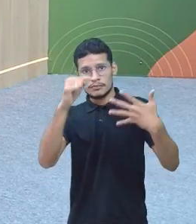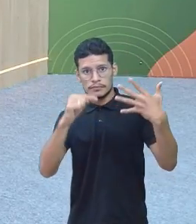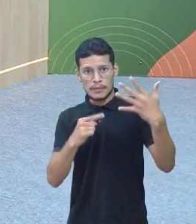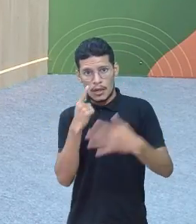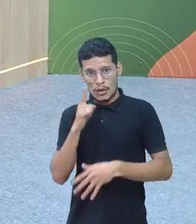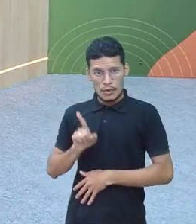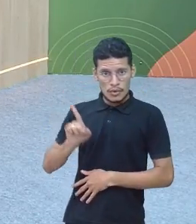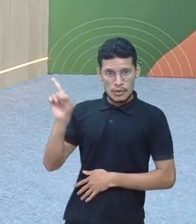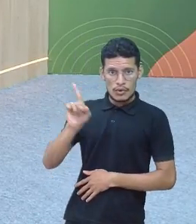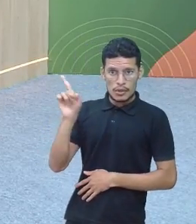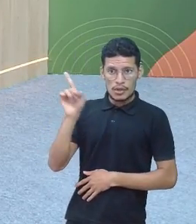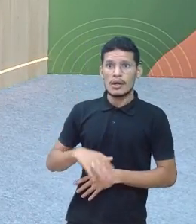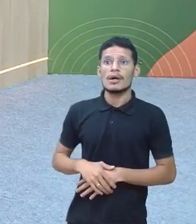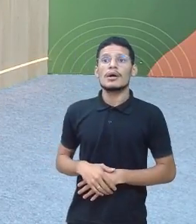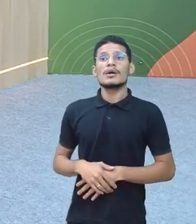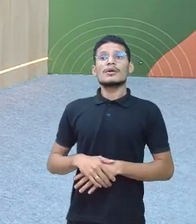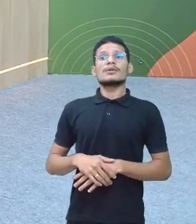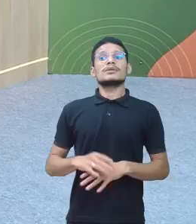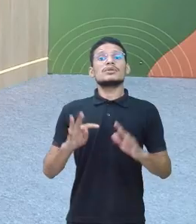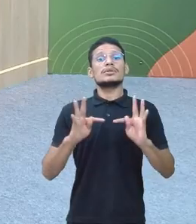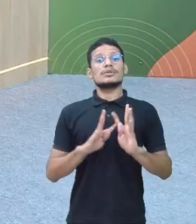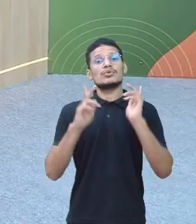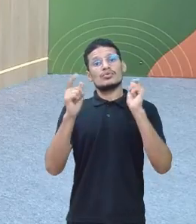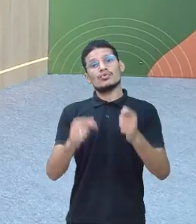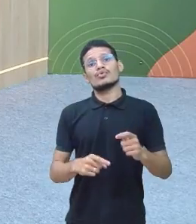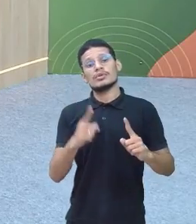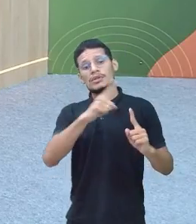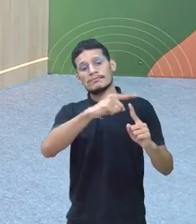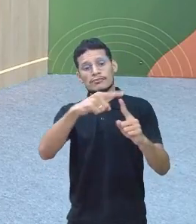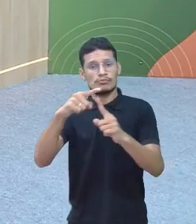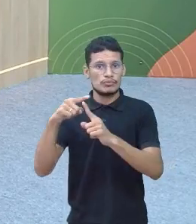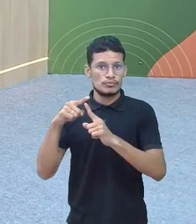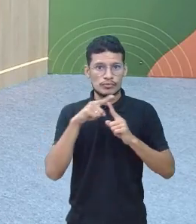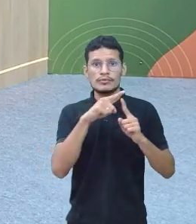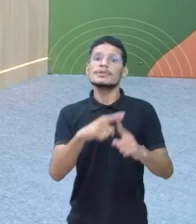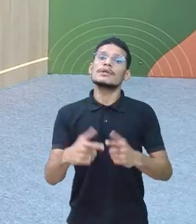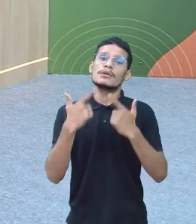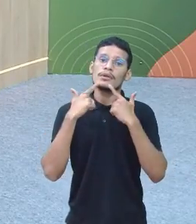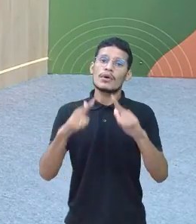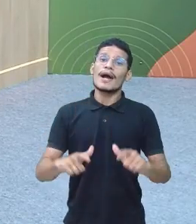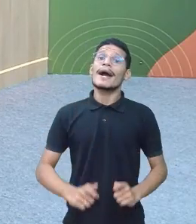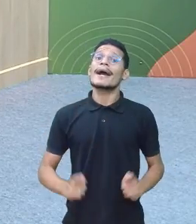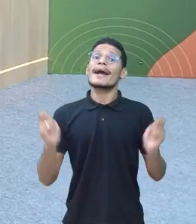sinestesia. Então, essas funções da linguagem, essas figuras de linguagem, elas podem